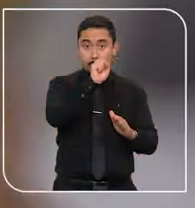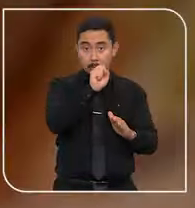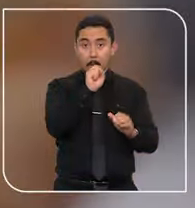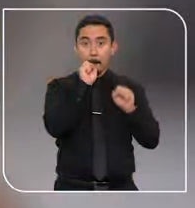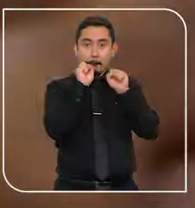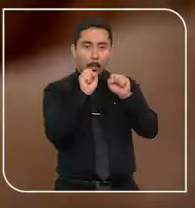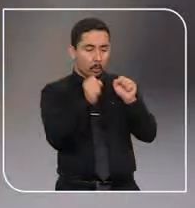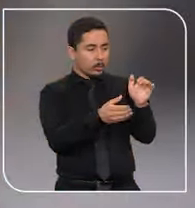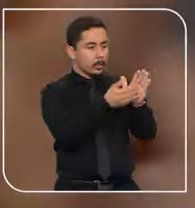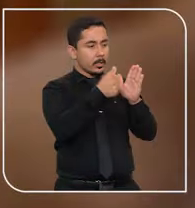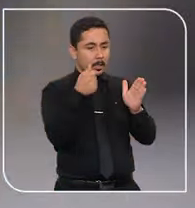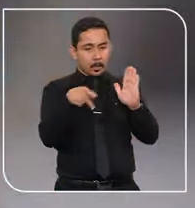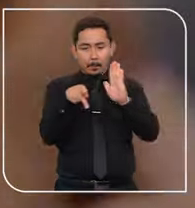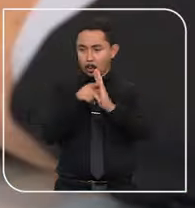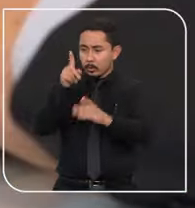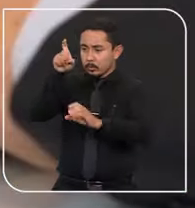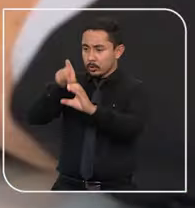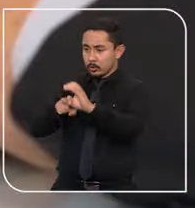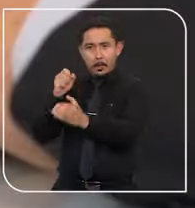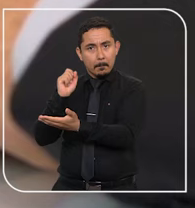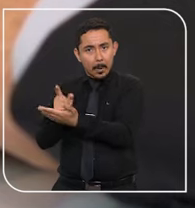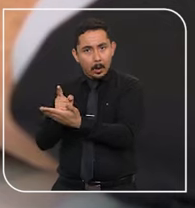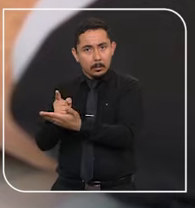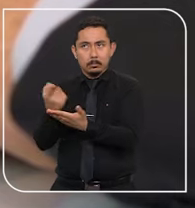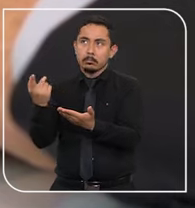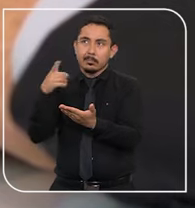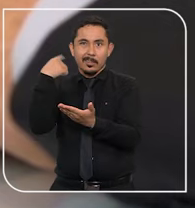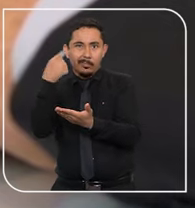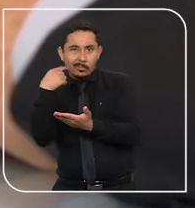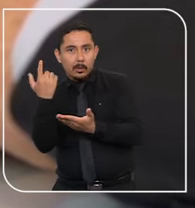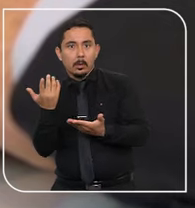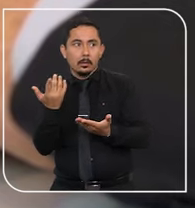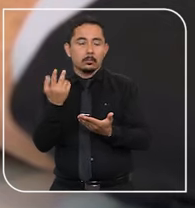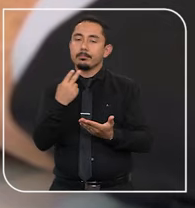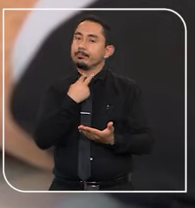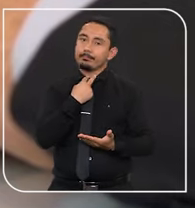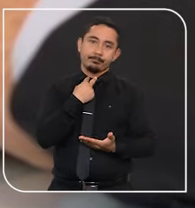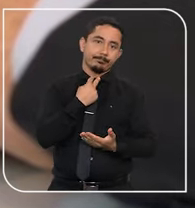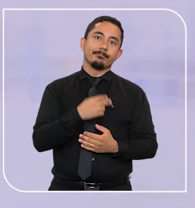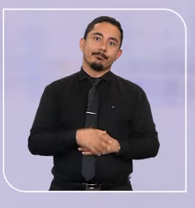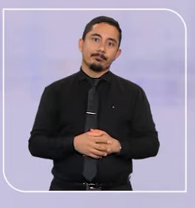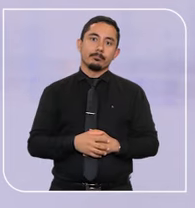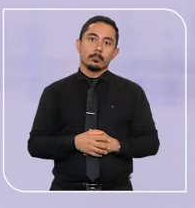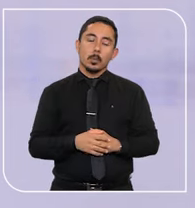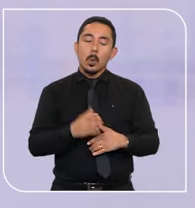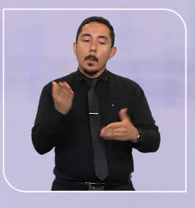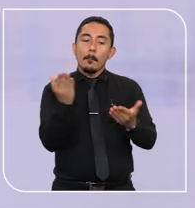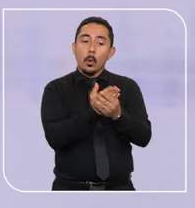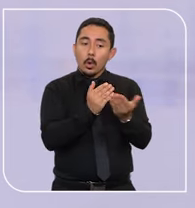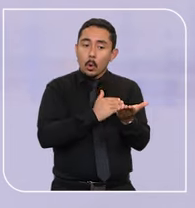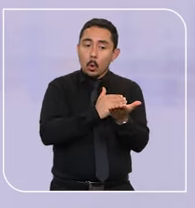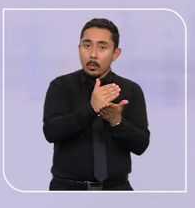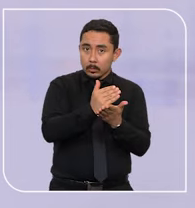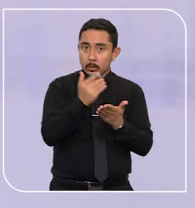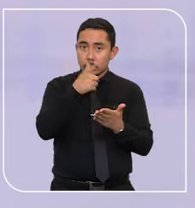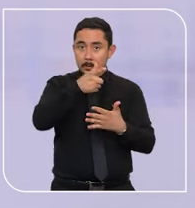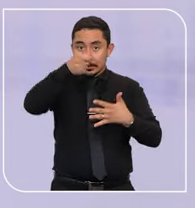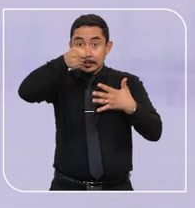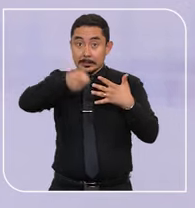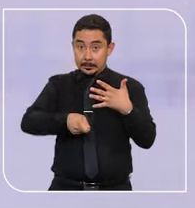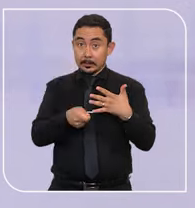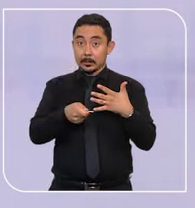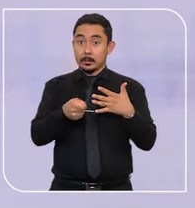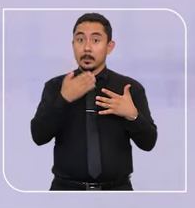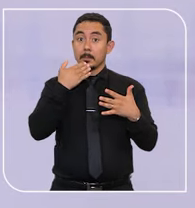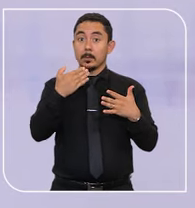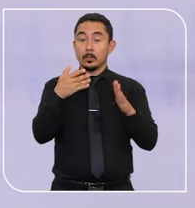bloqueados para o pagamento de créditos relacionados a honorários advocatícios o caso julgado teve origem em um